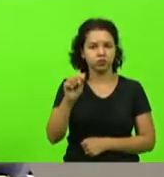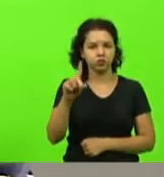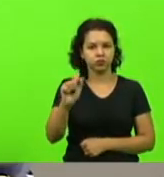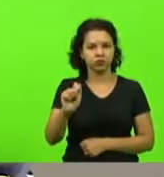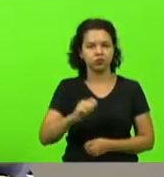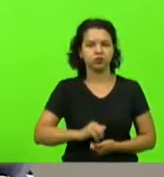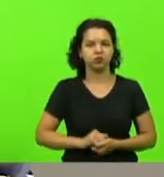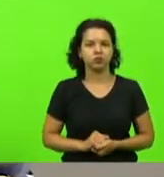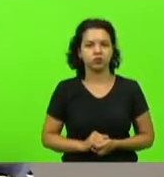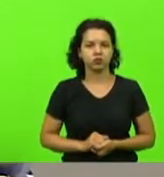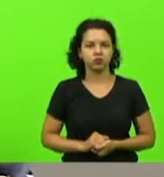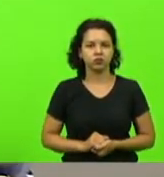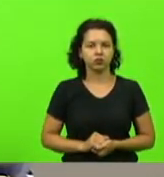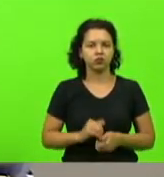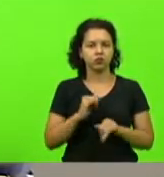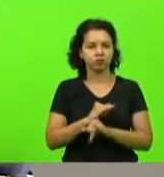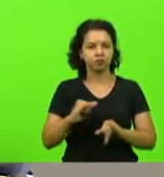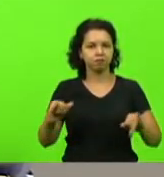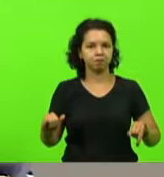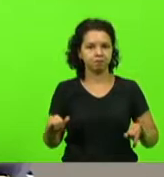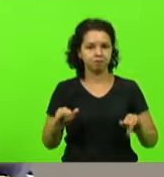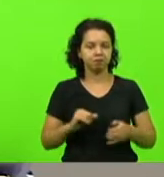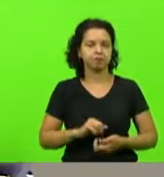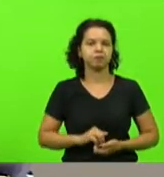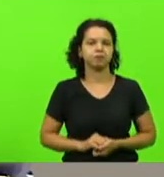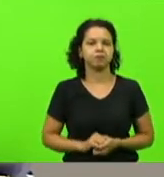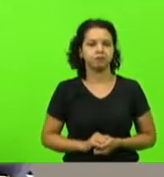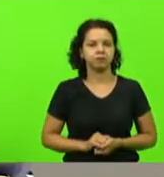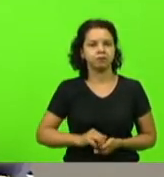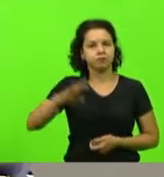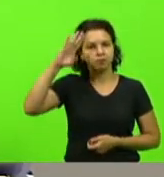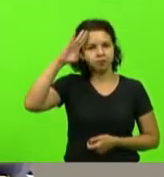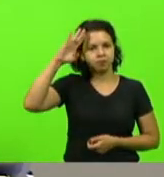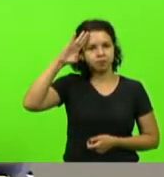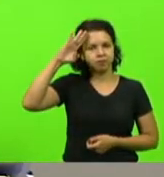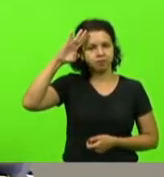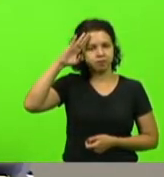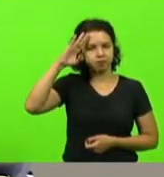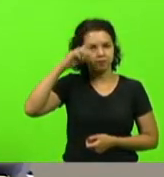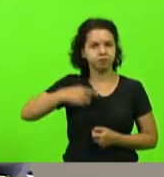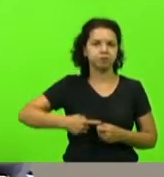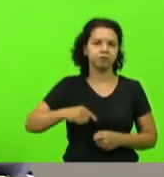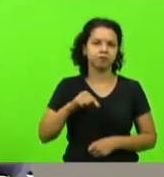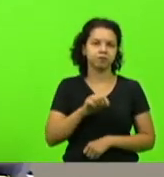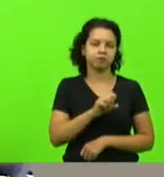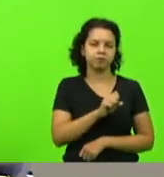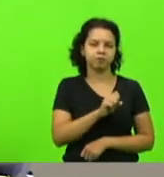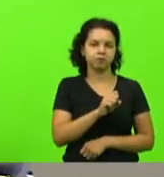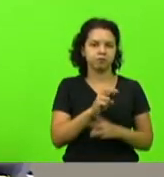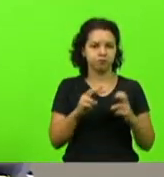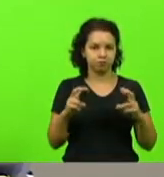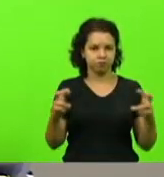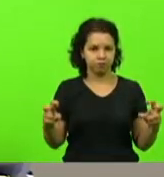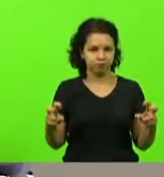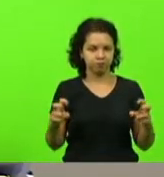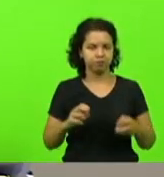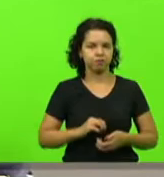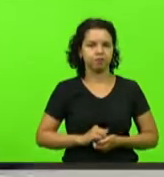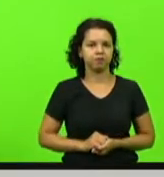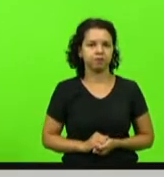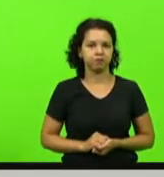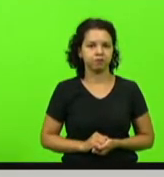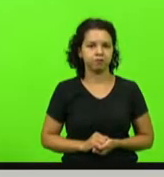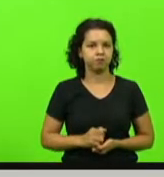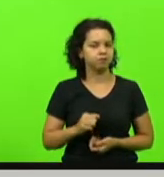Luca. Manifesta a Guarda Municipal de Florianópolis repúdio pelo ato praticado por